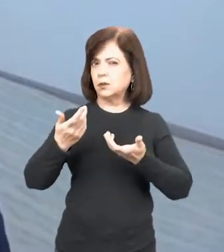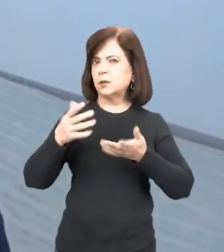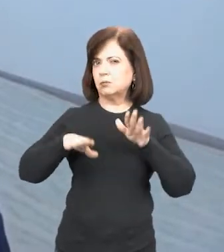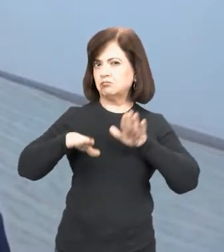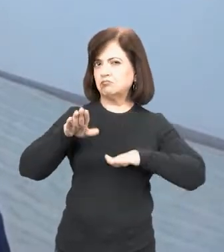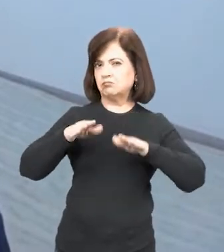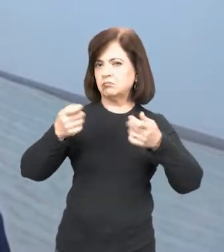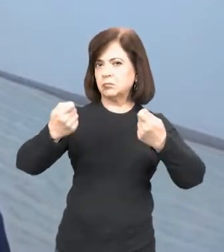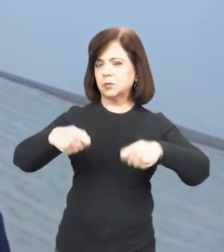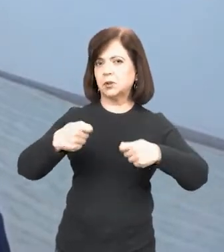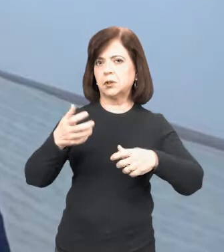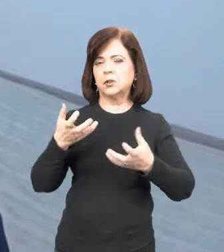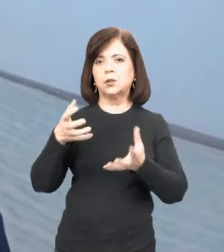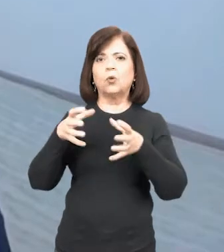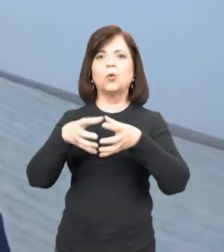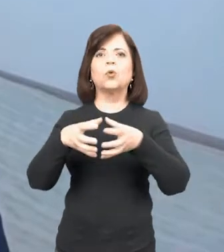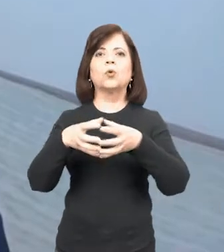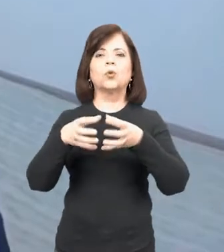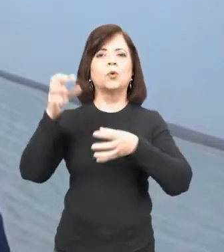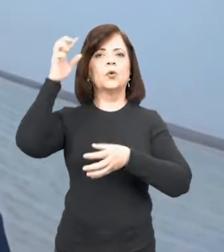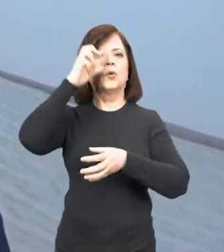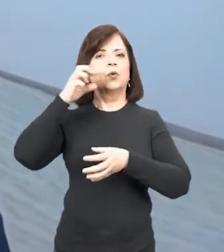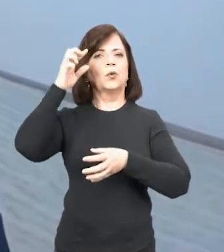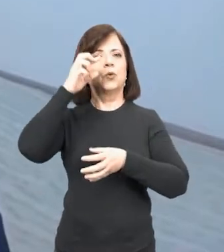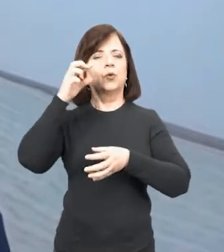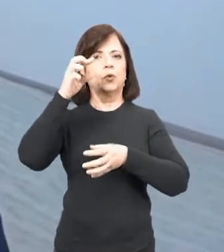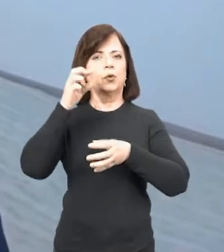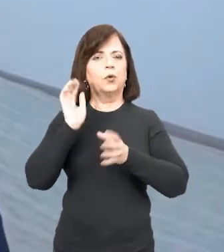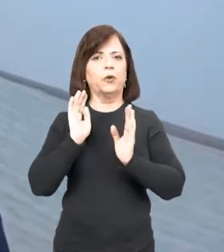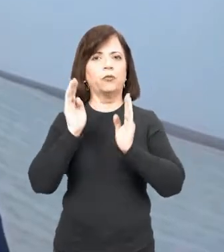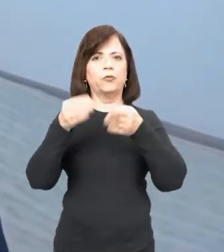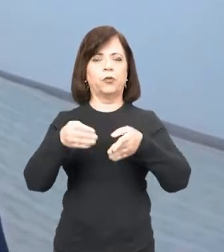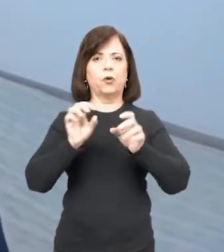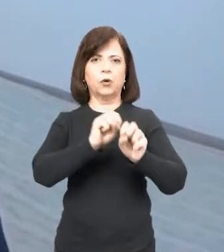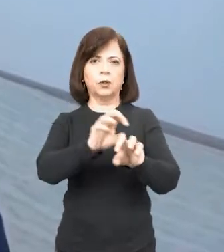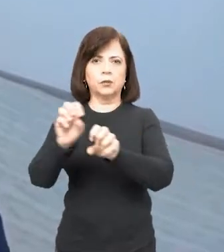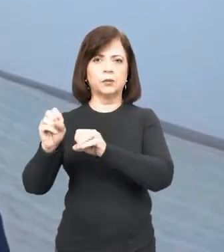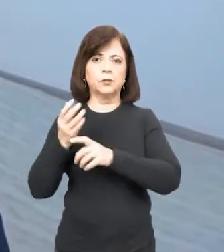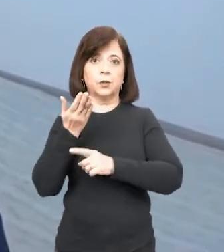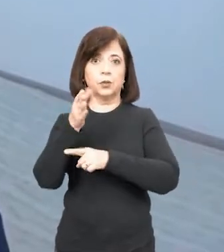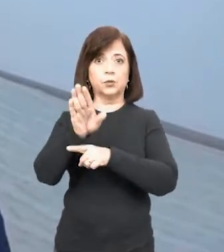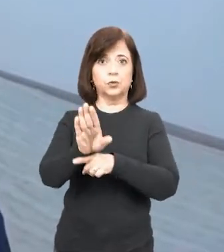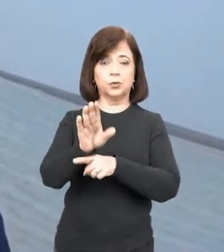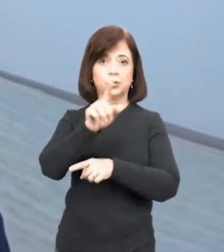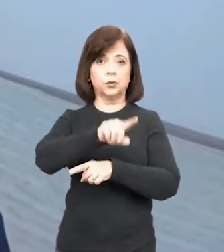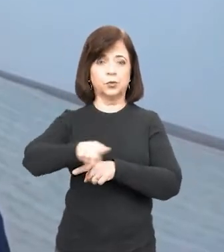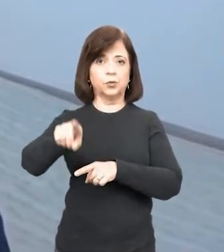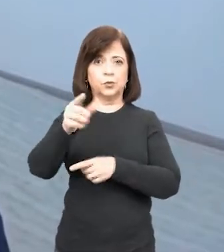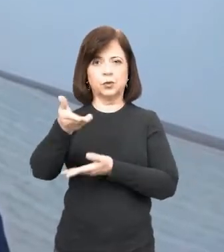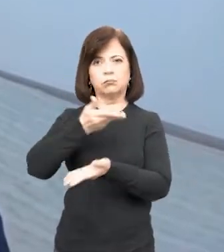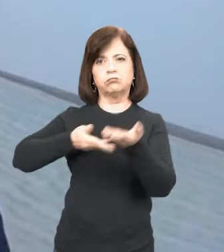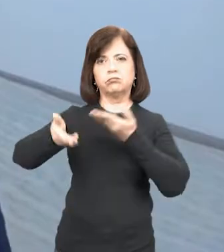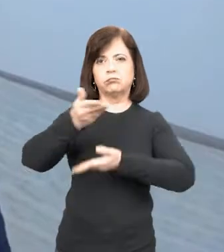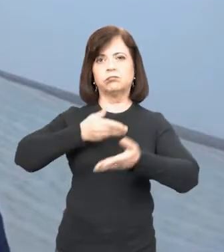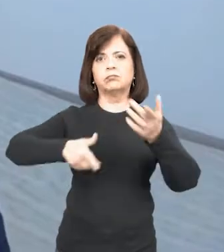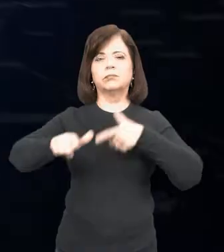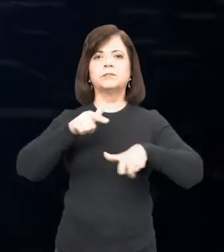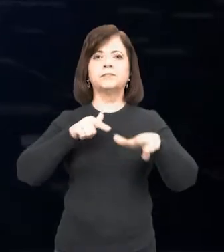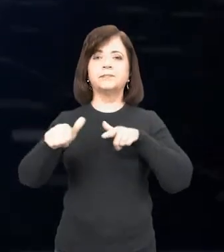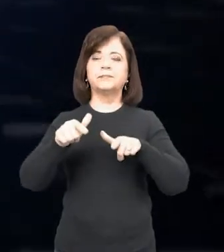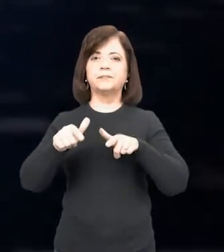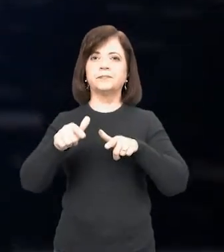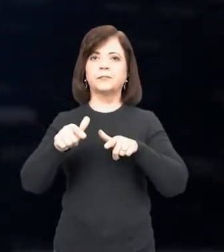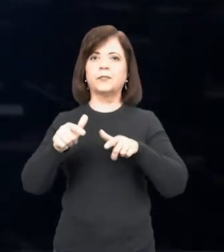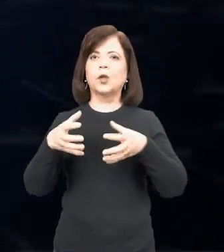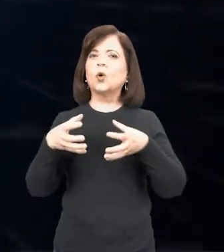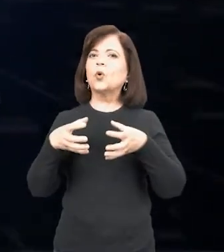de um grupo de promotores também, especialistas na área da educação, para auxiliar na tramitação desses